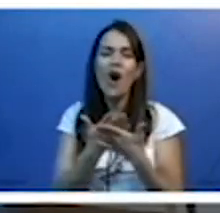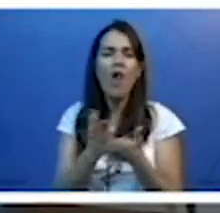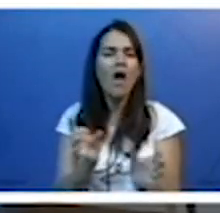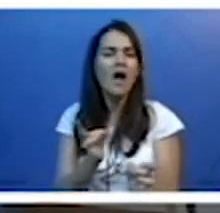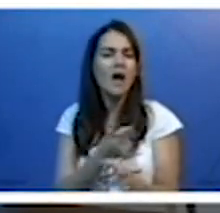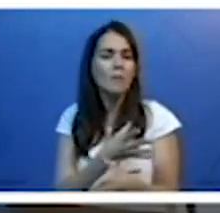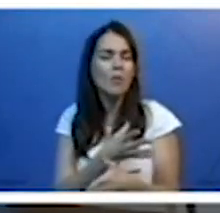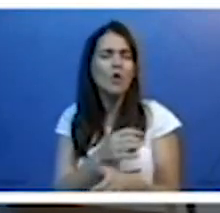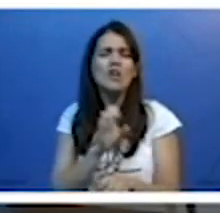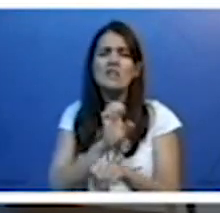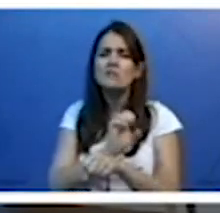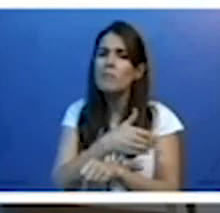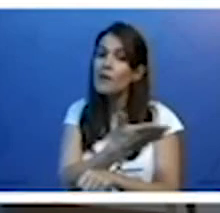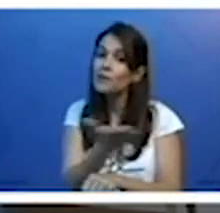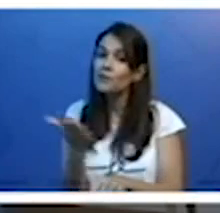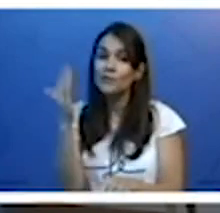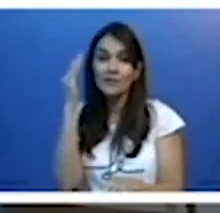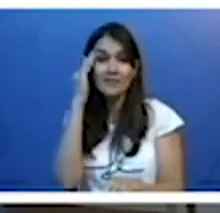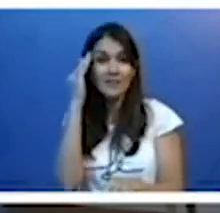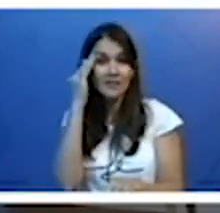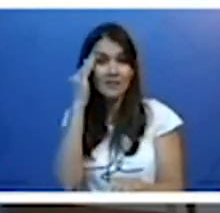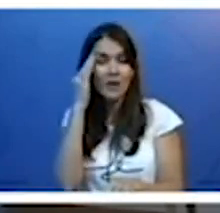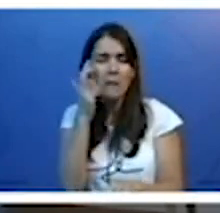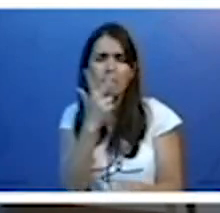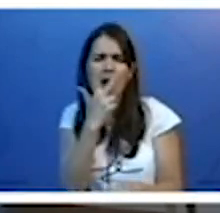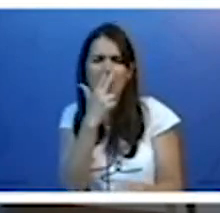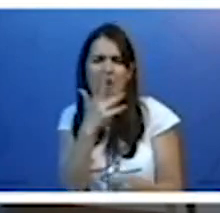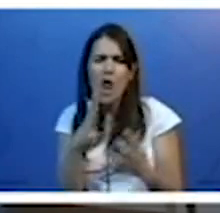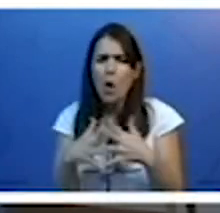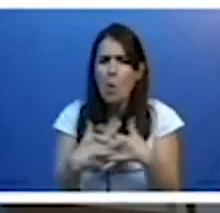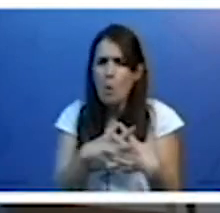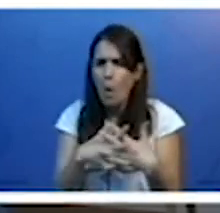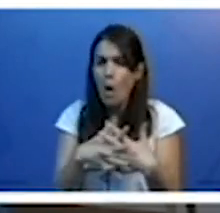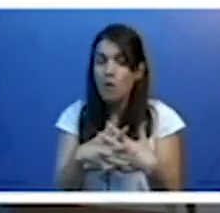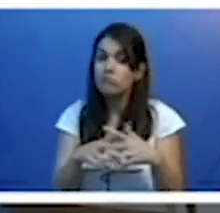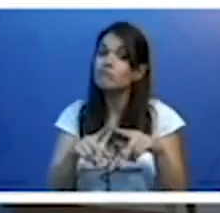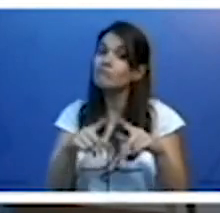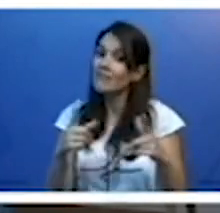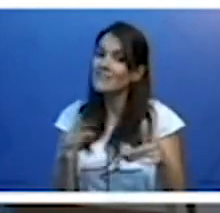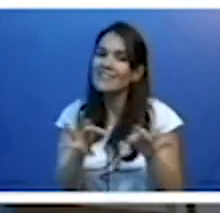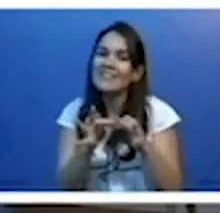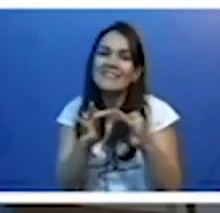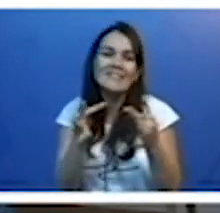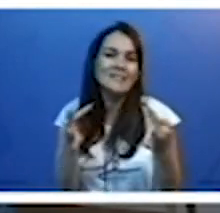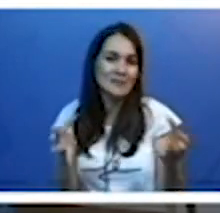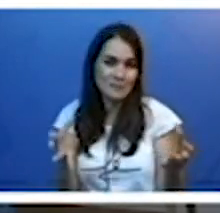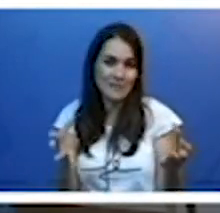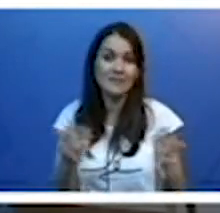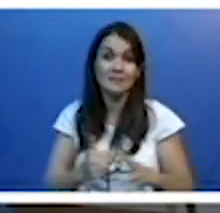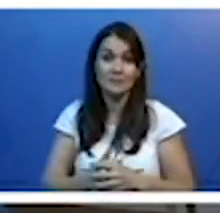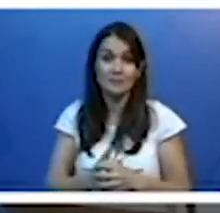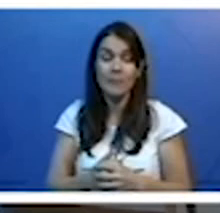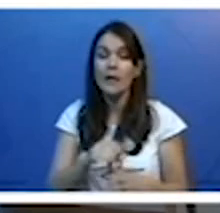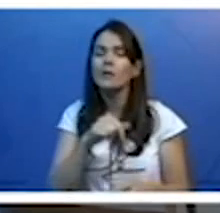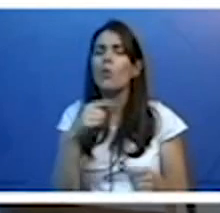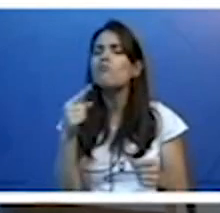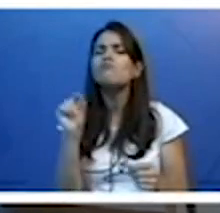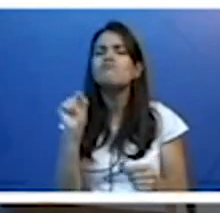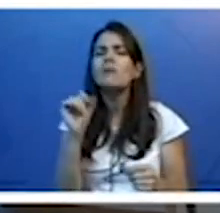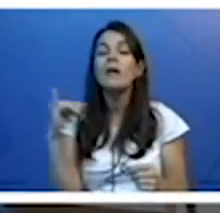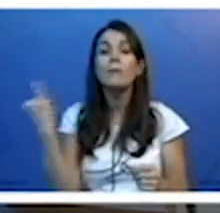é difícil isso aqui. Parece complicado, mas não é. É super simples. O que é